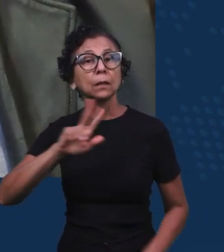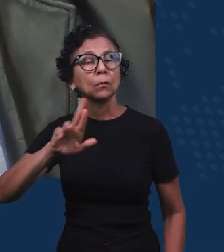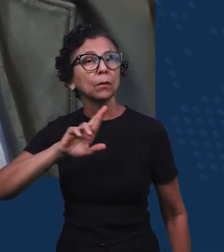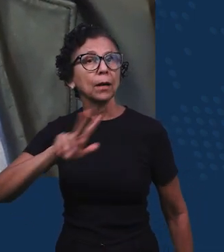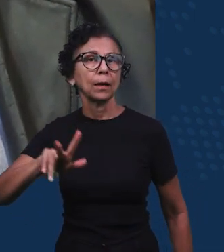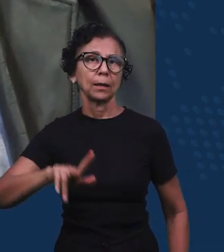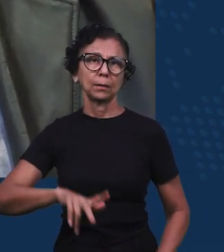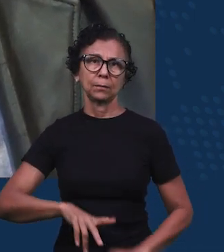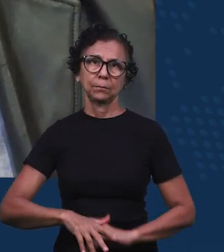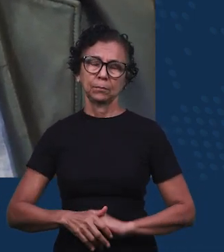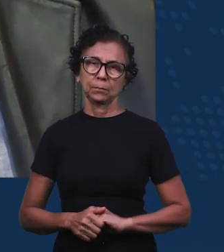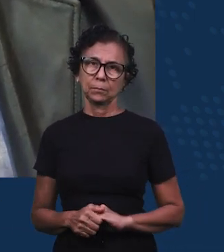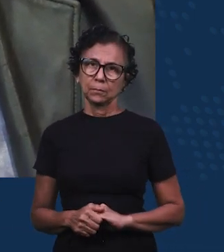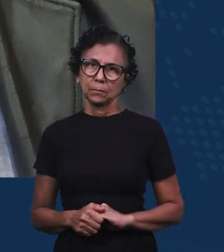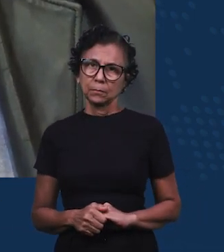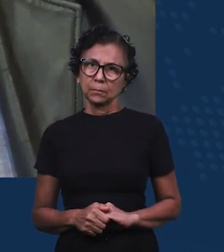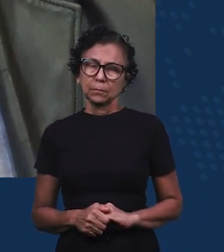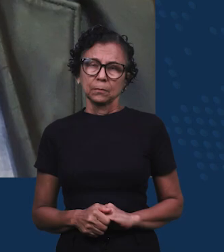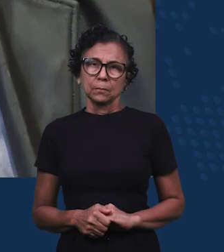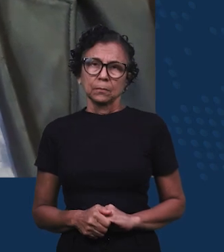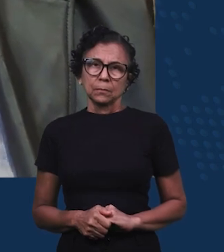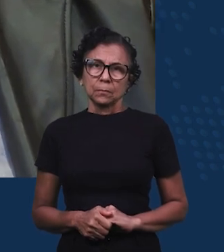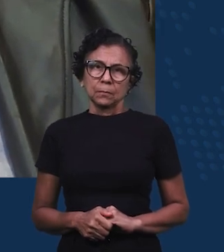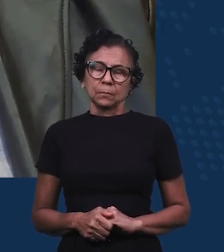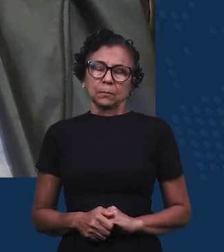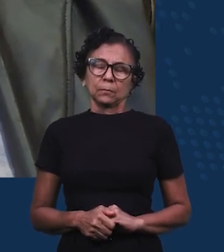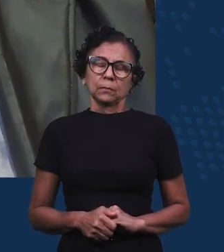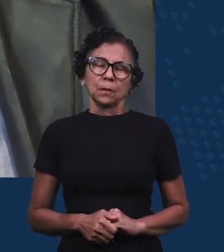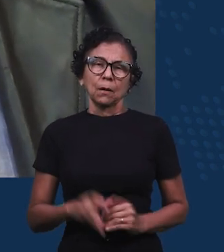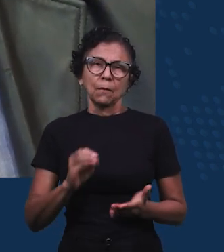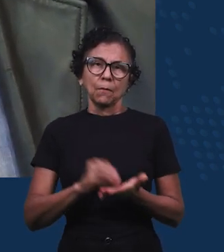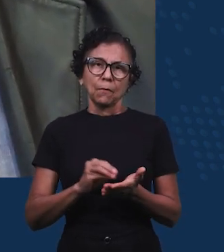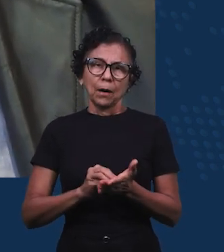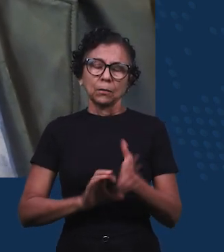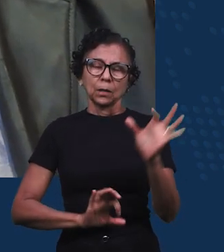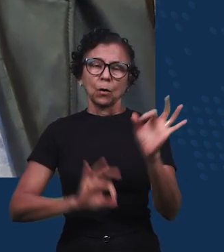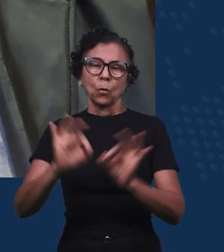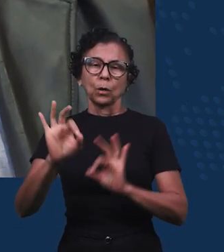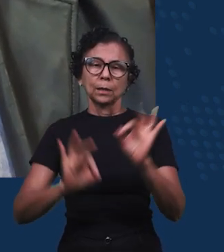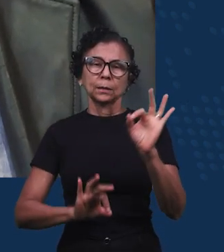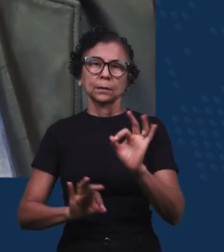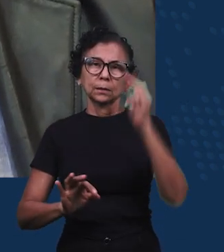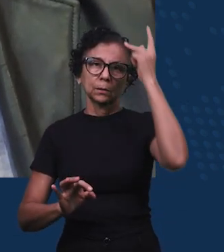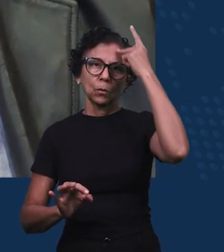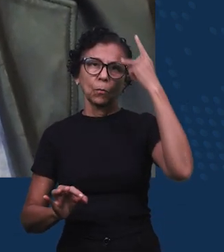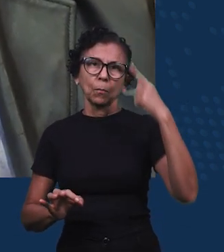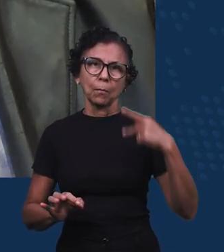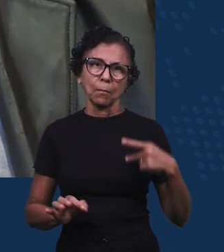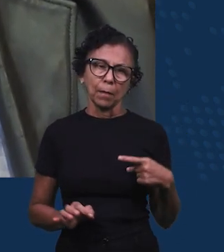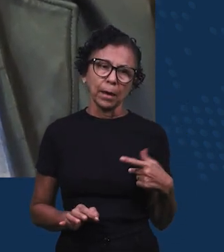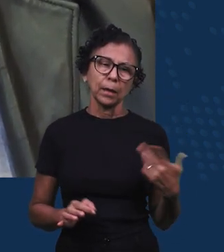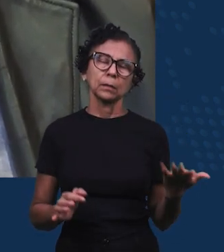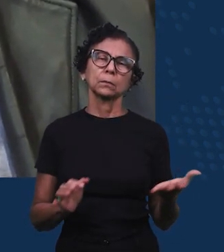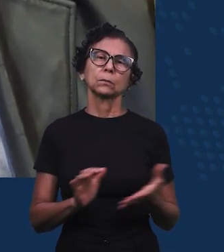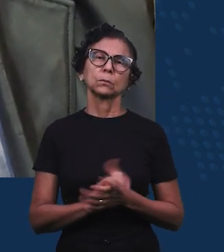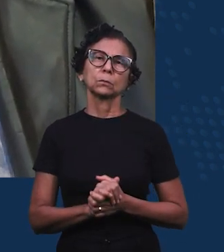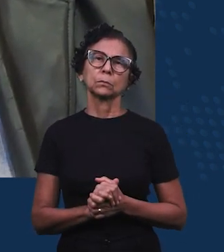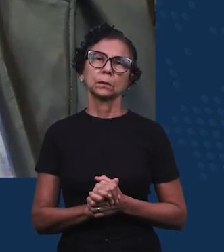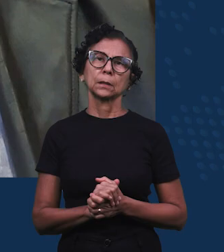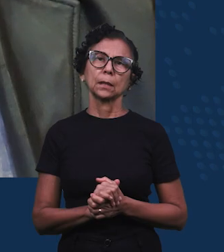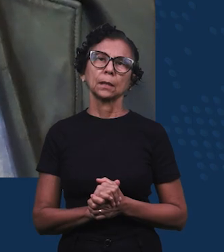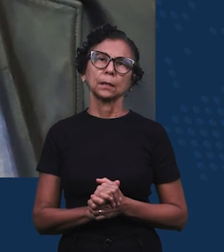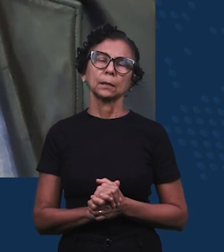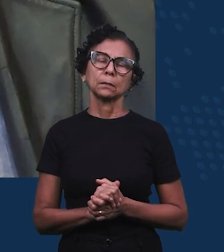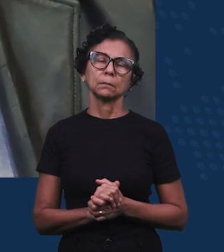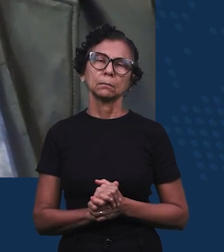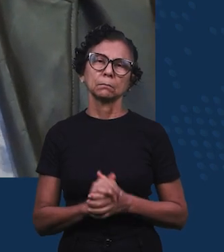produto da agricultura humana, da organização humana, da administração dos bens, da logística,